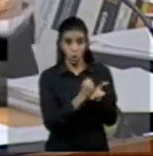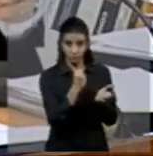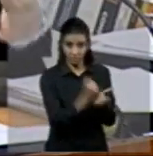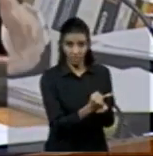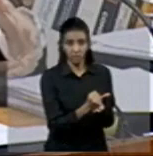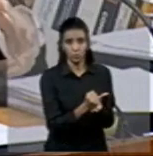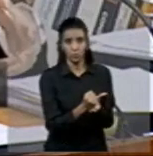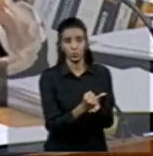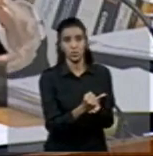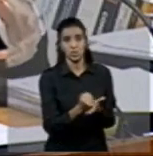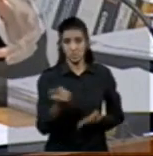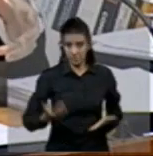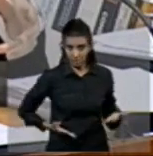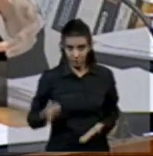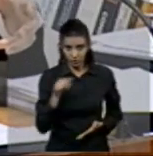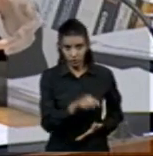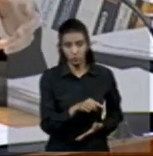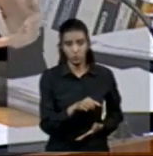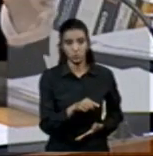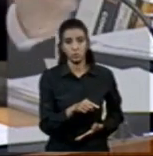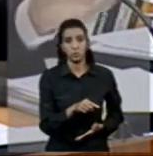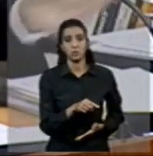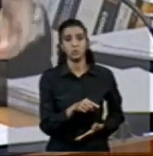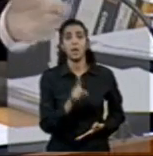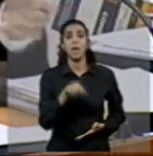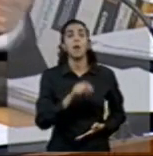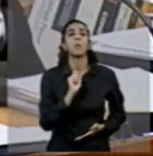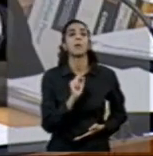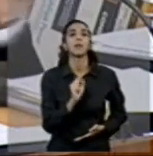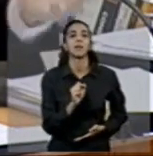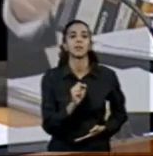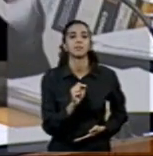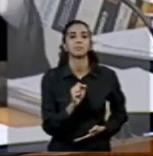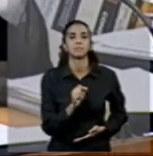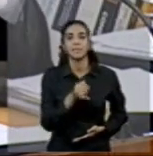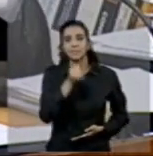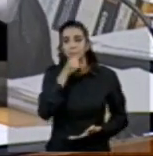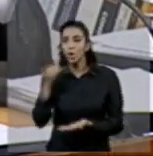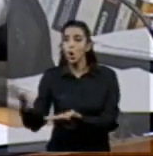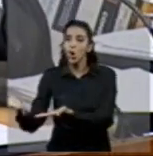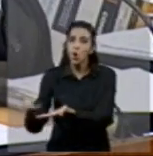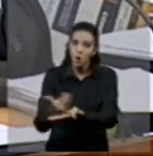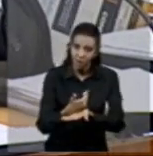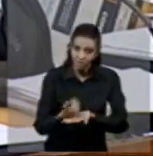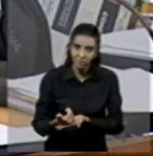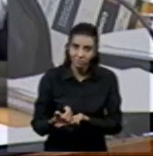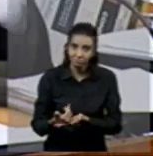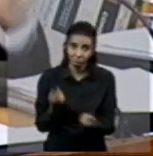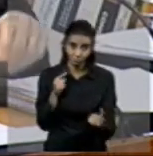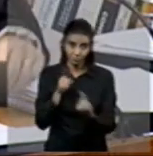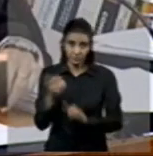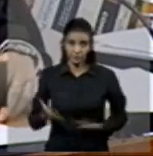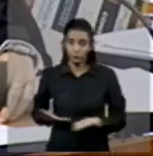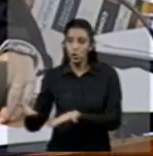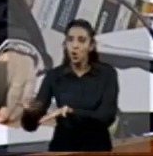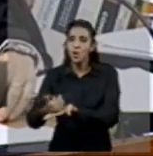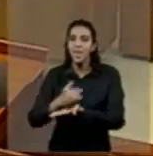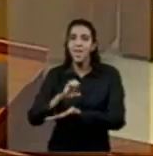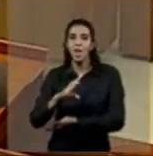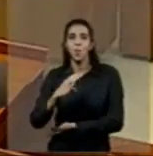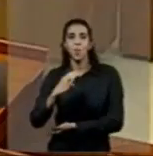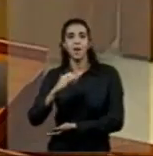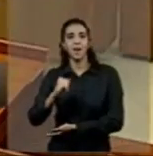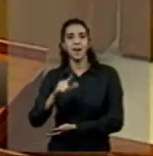de prestação de serviço, para que fosse feita a poda, a colheita dos